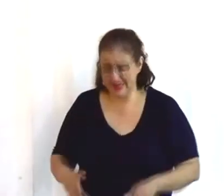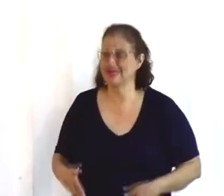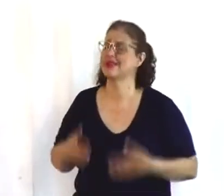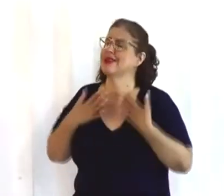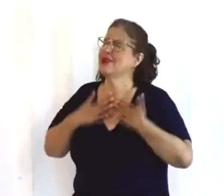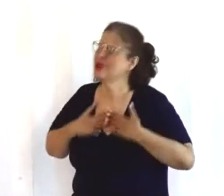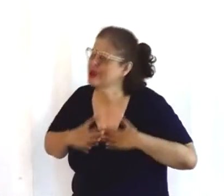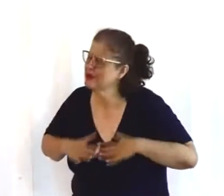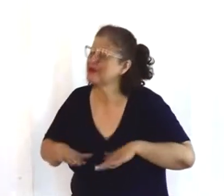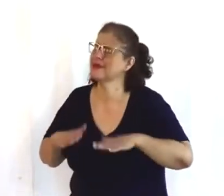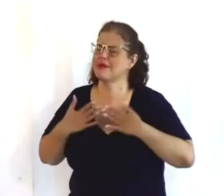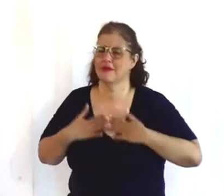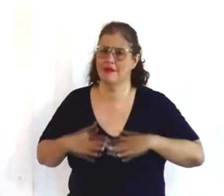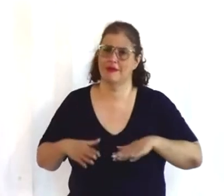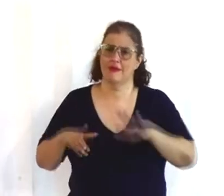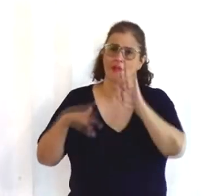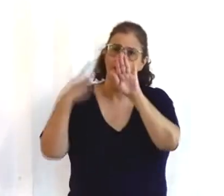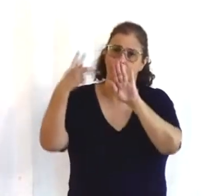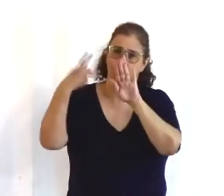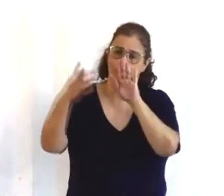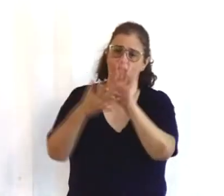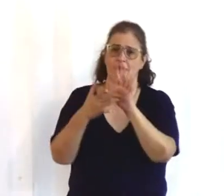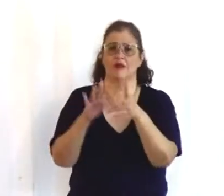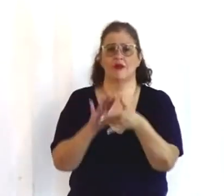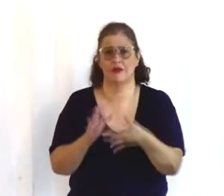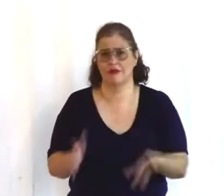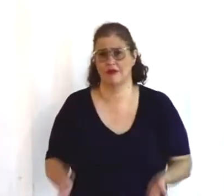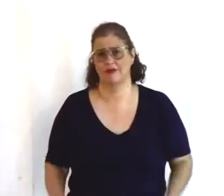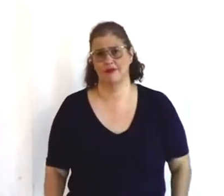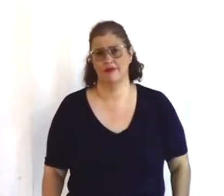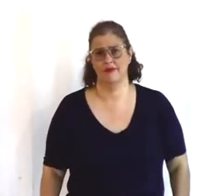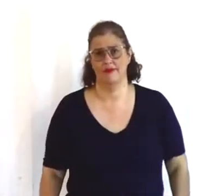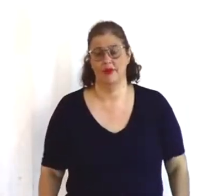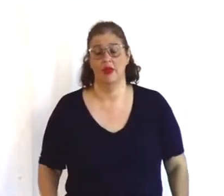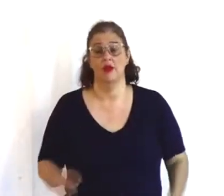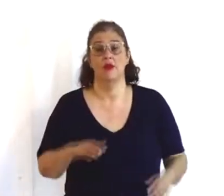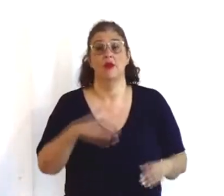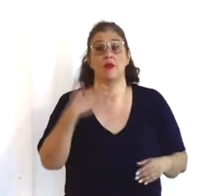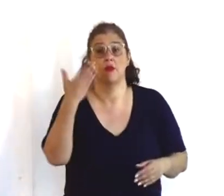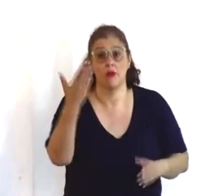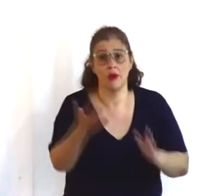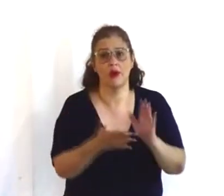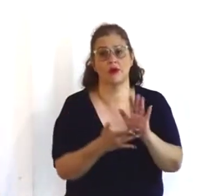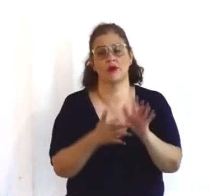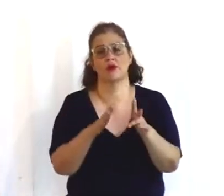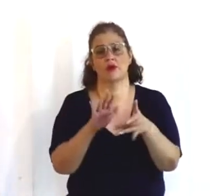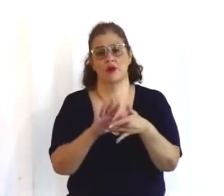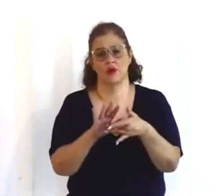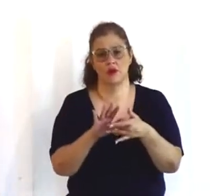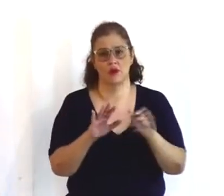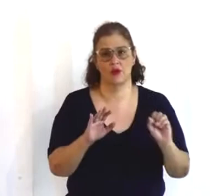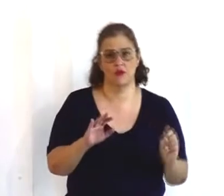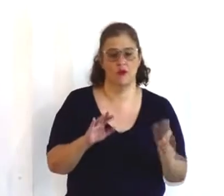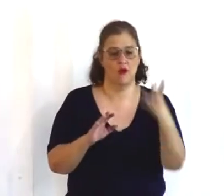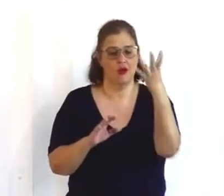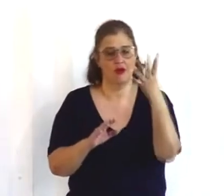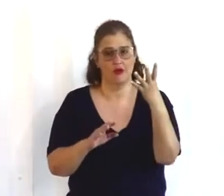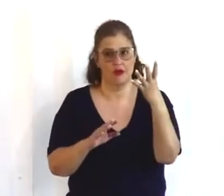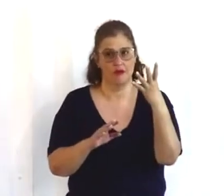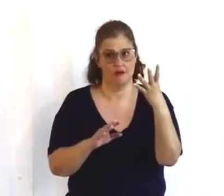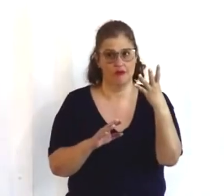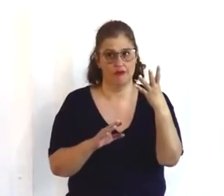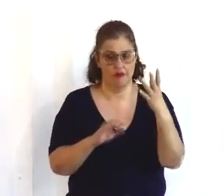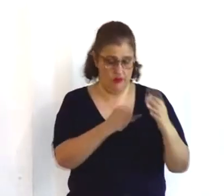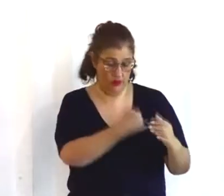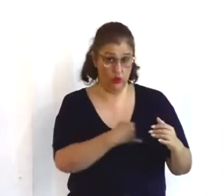Senhor. Quando o Senhor se revela a João, lá na ilha de Patmos, acerca de coisas que